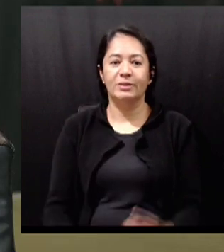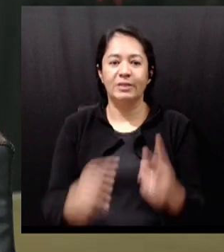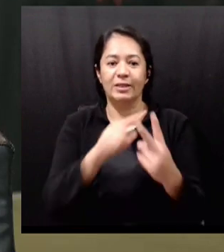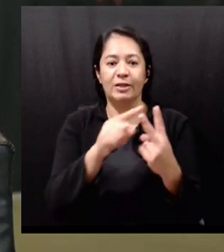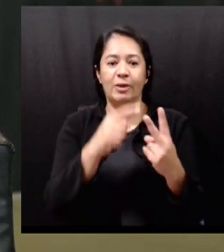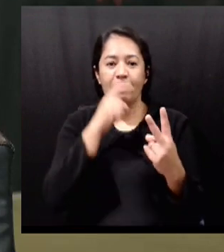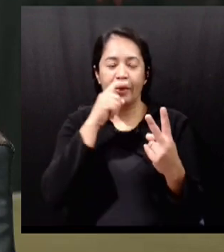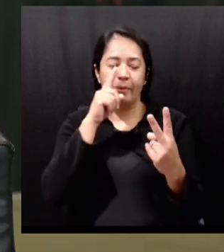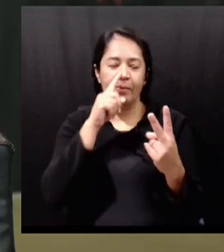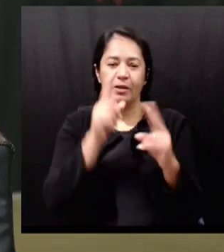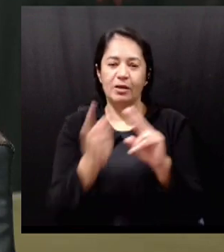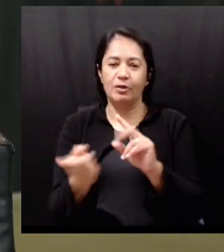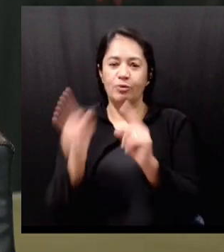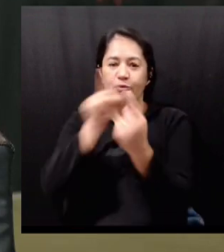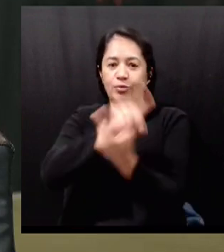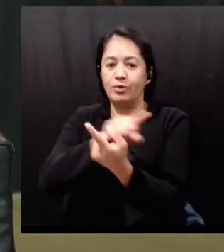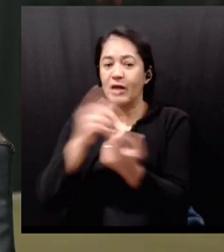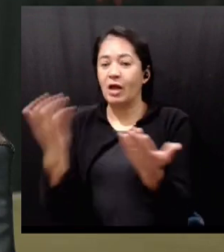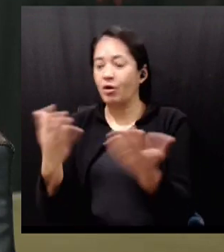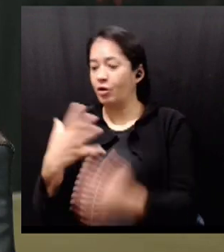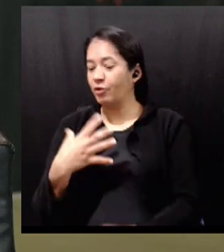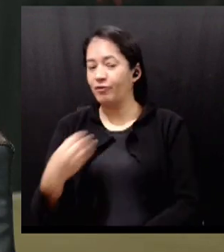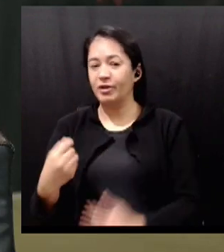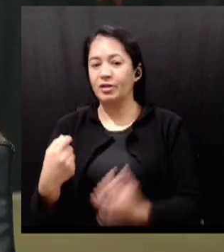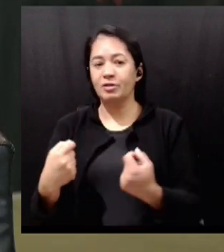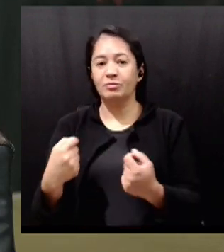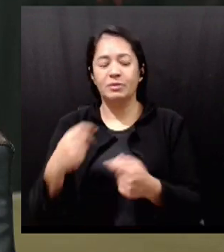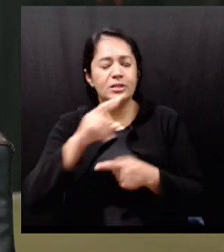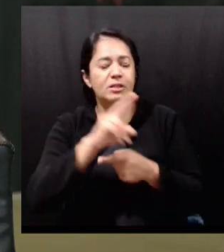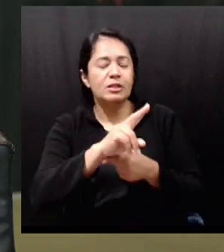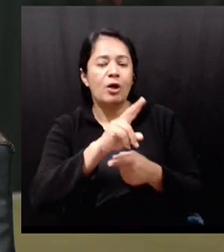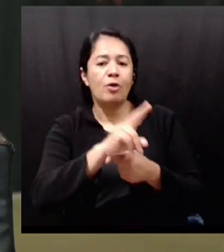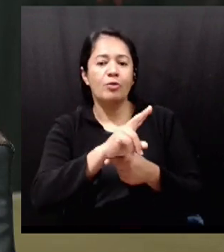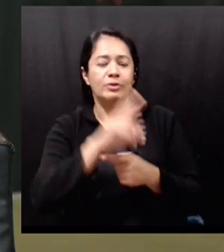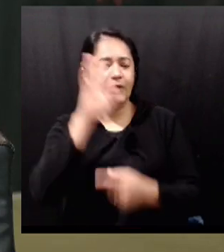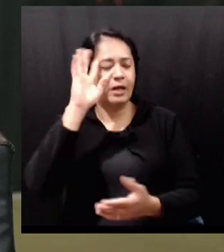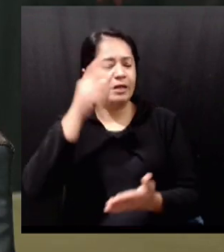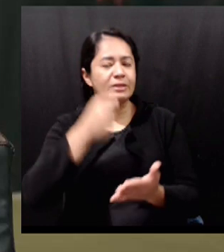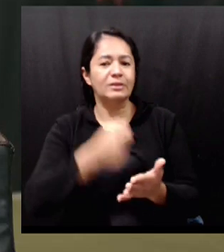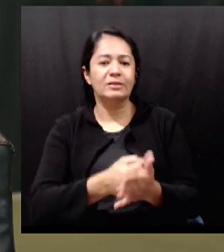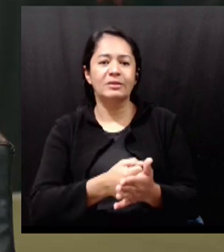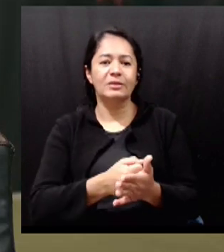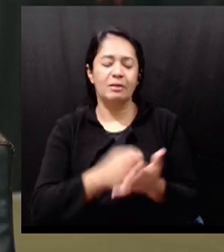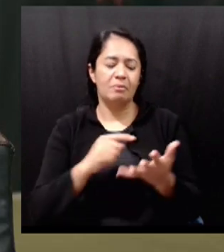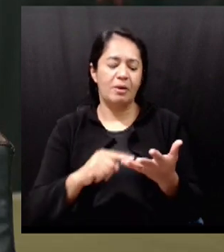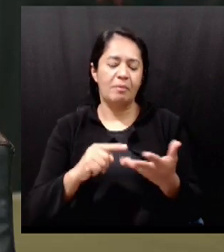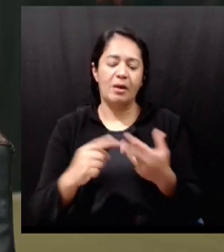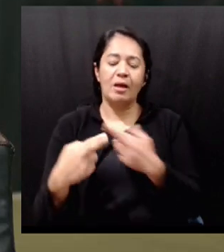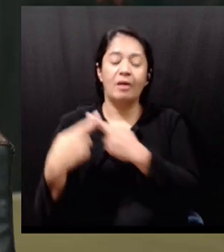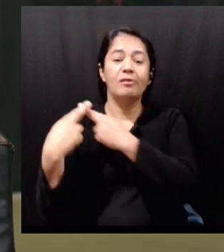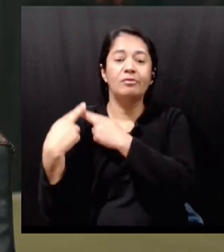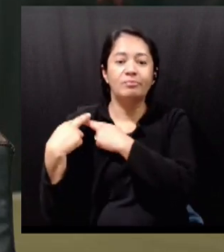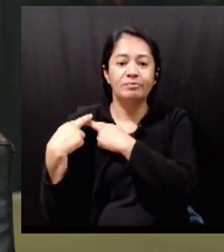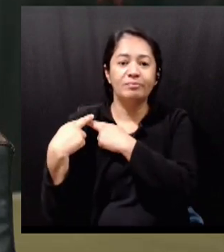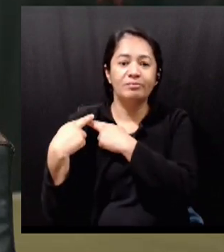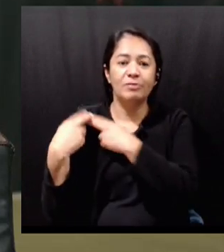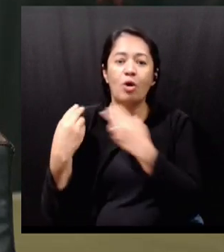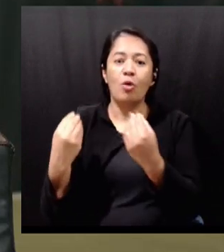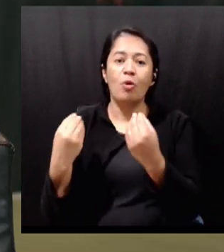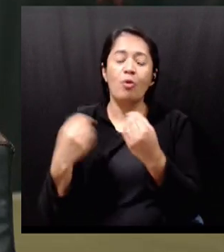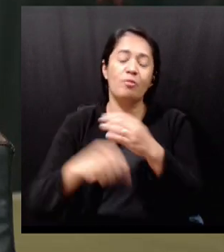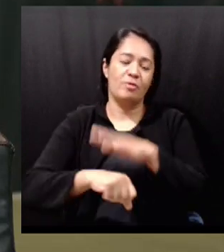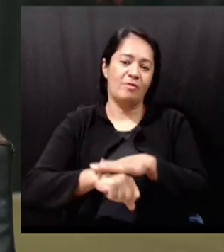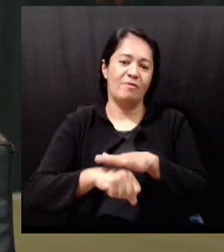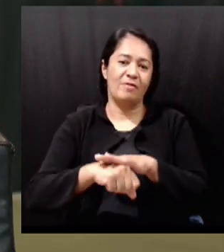filhos precisam assumir os cuidados, as decisões, as responsabilidades? Como é que faz para lidar com